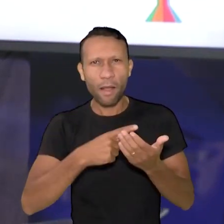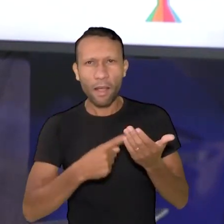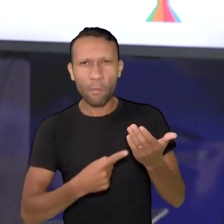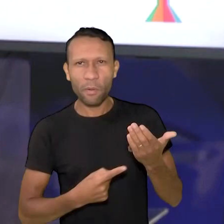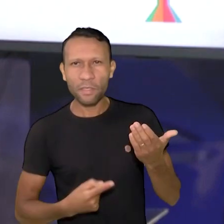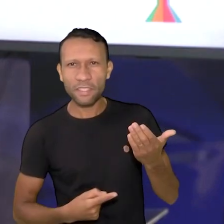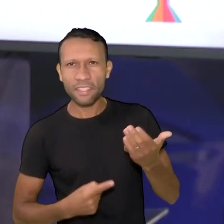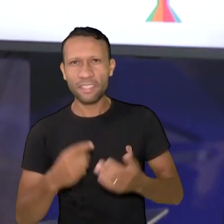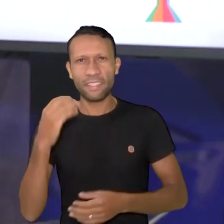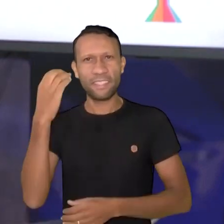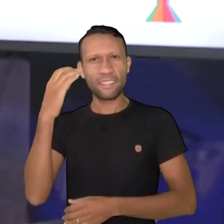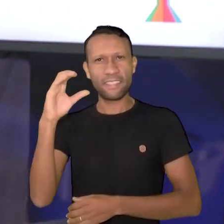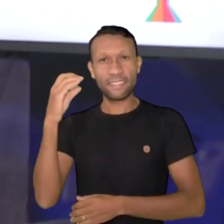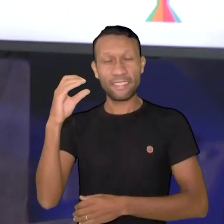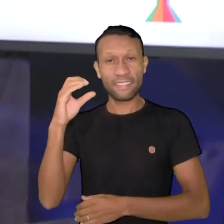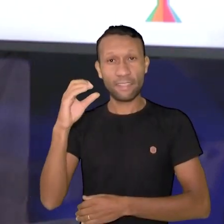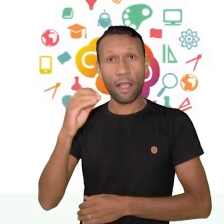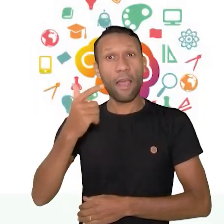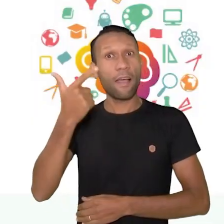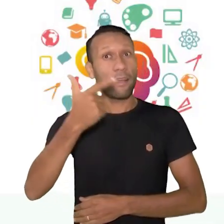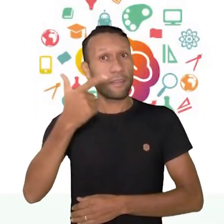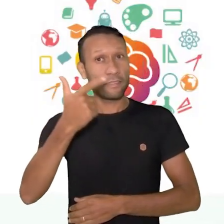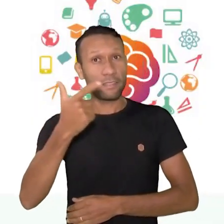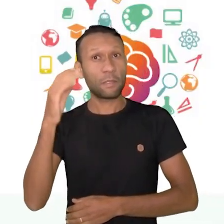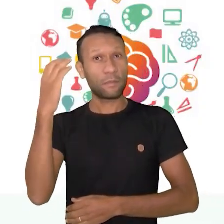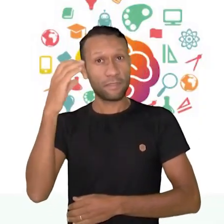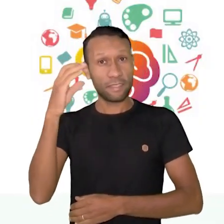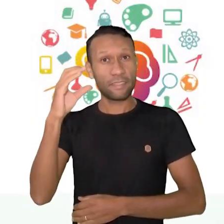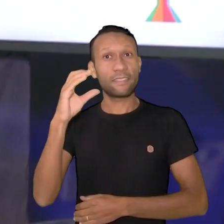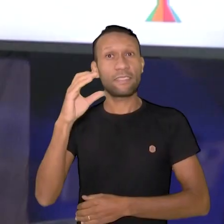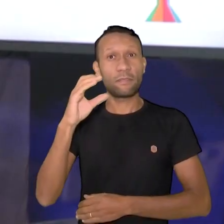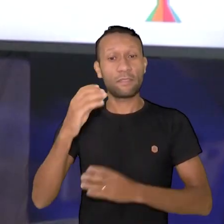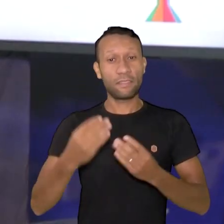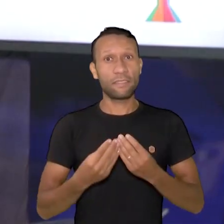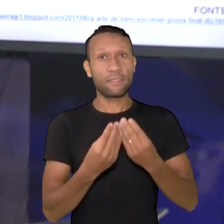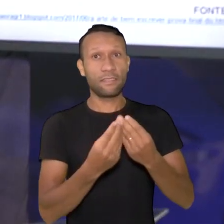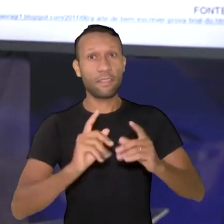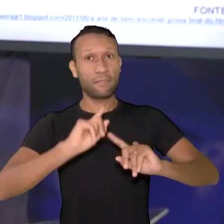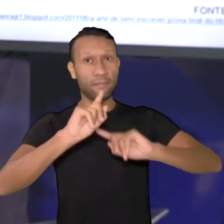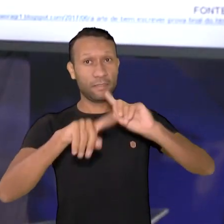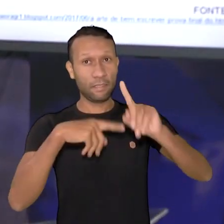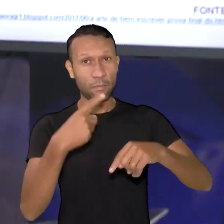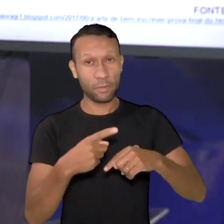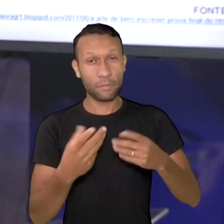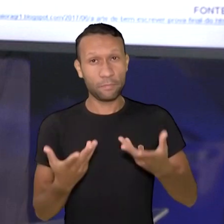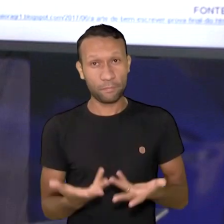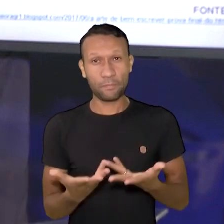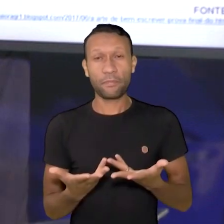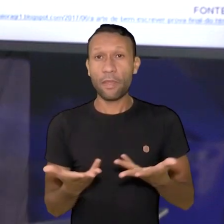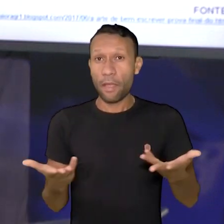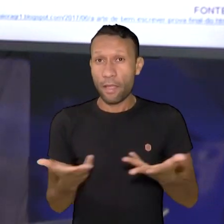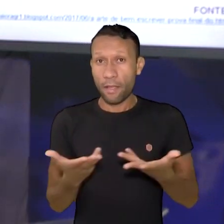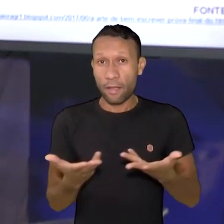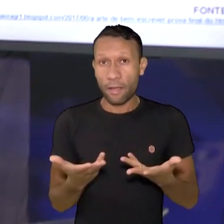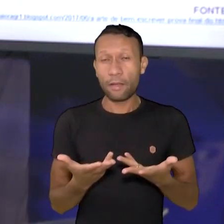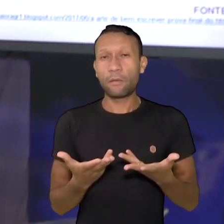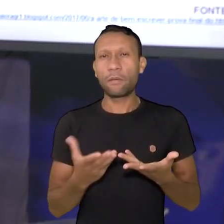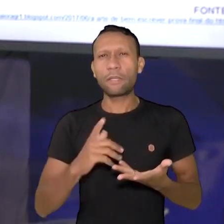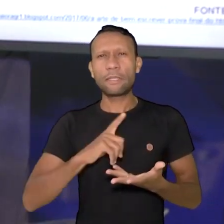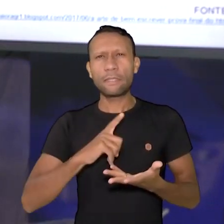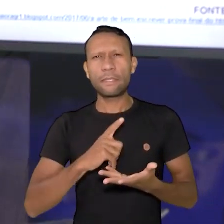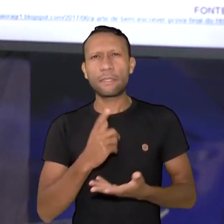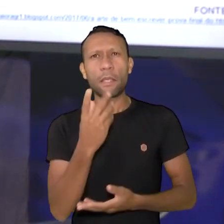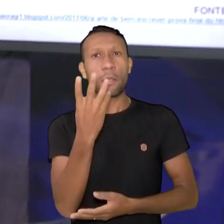tá bom? A nossa segunda apostila, aquela que vocês receberam depois. Nessa segunda apostila, a gente trabalhou